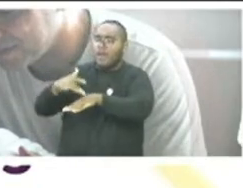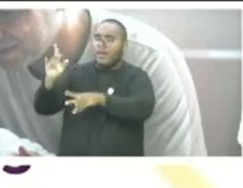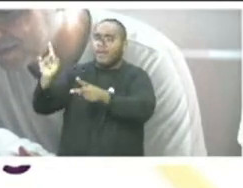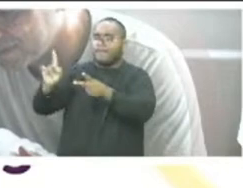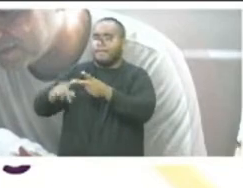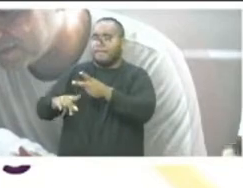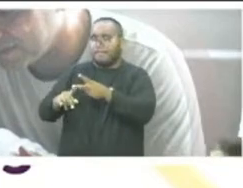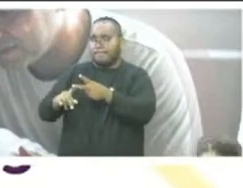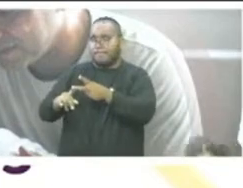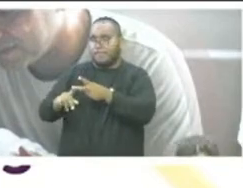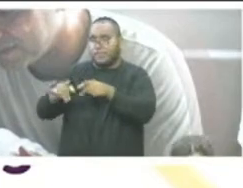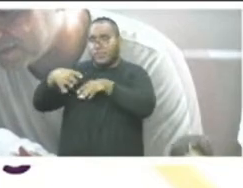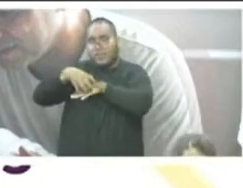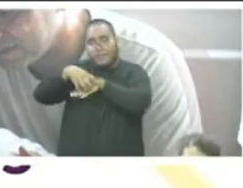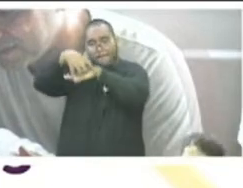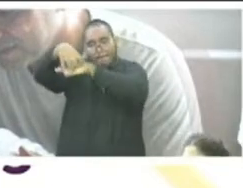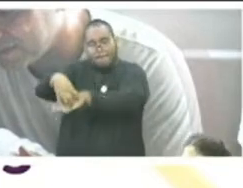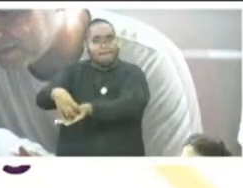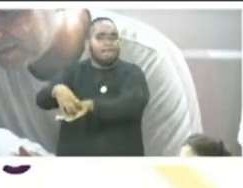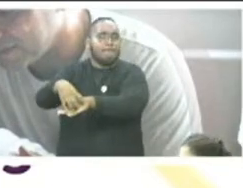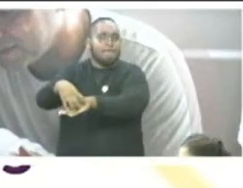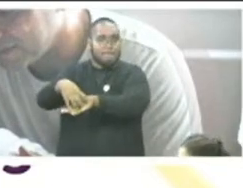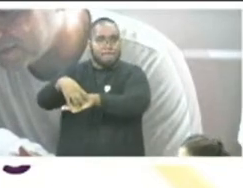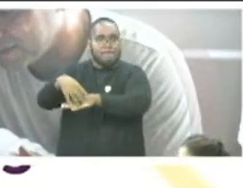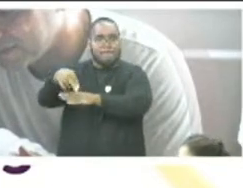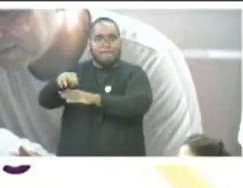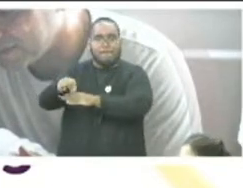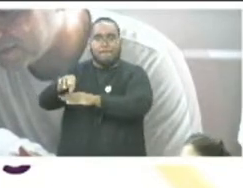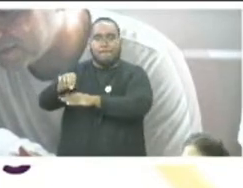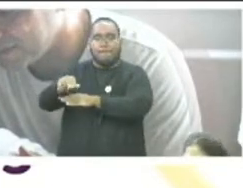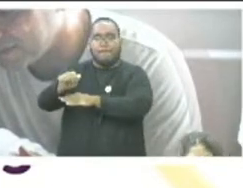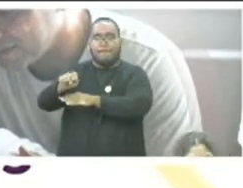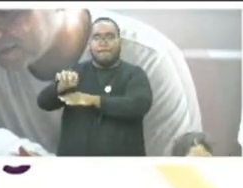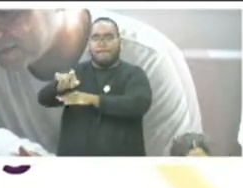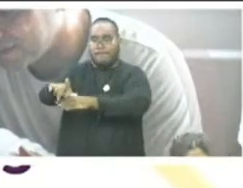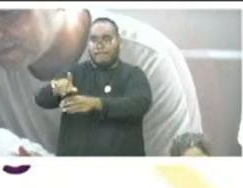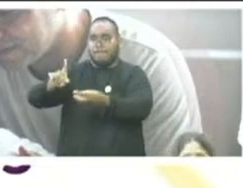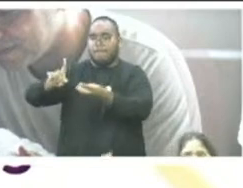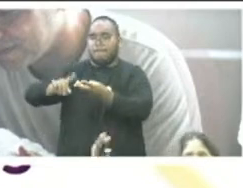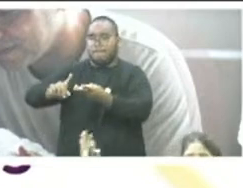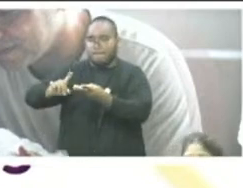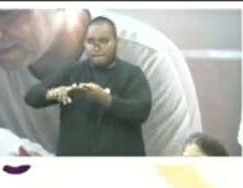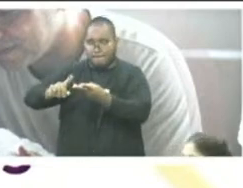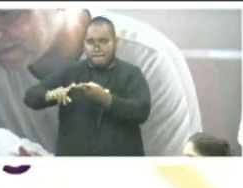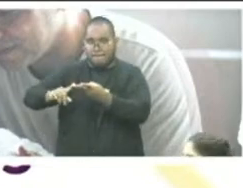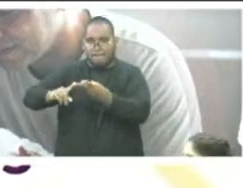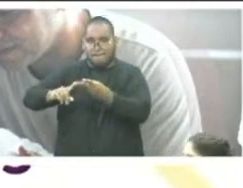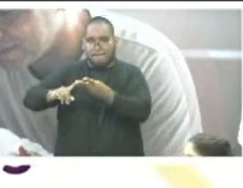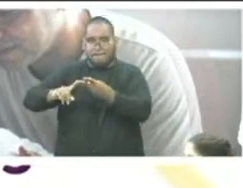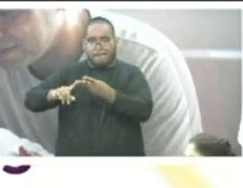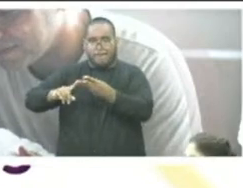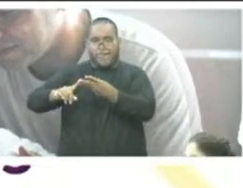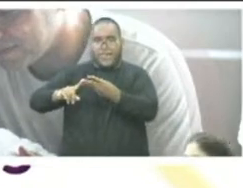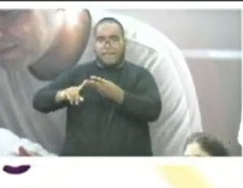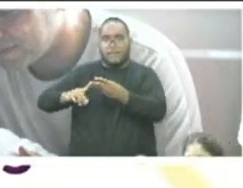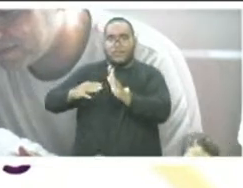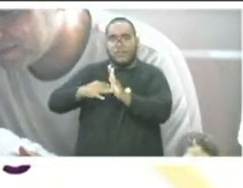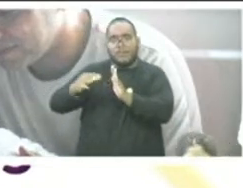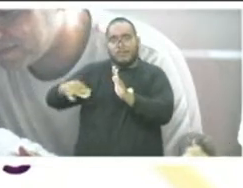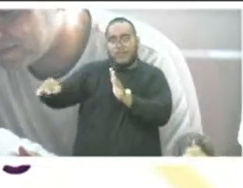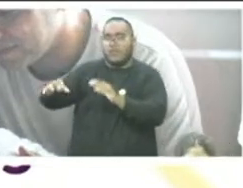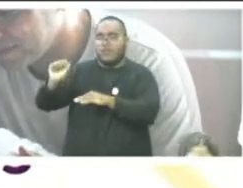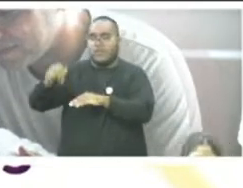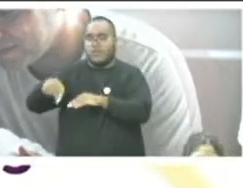o transporte neonatal de alto risco, a gente alinhar o método canguru lá nas